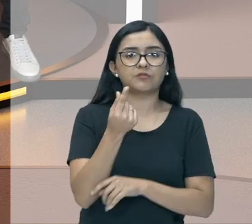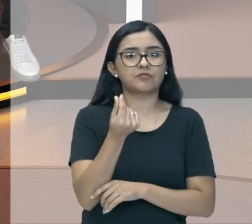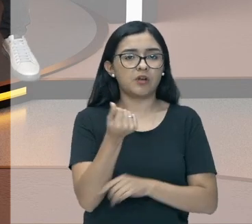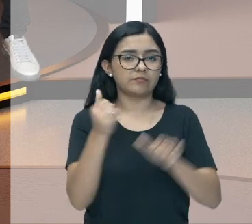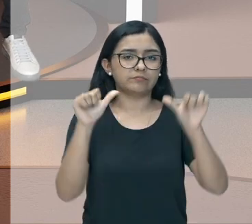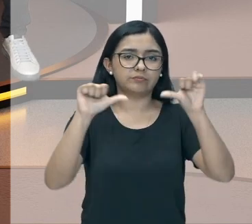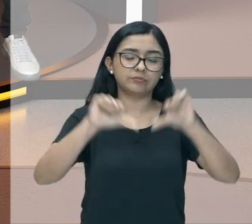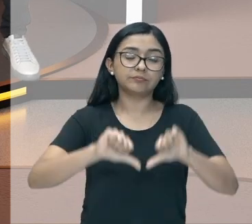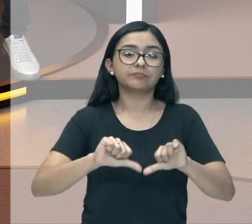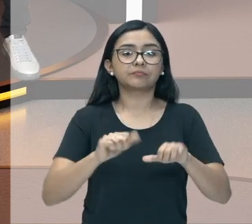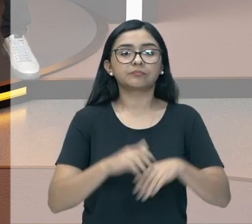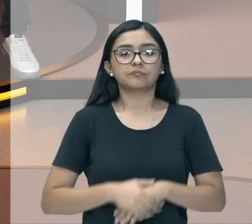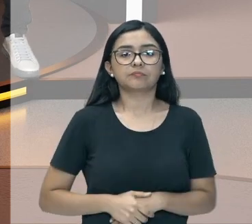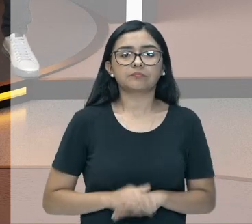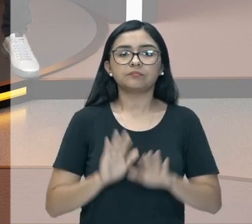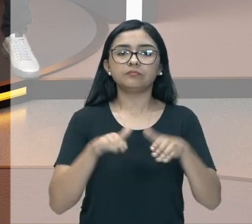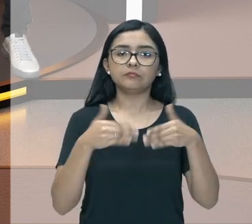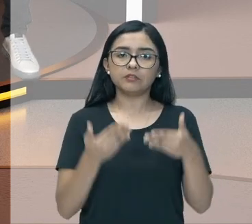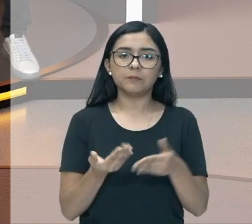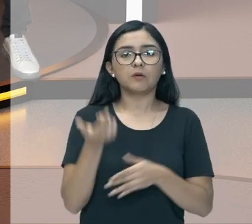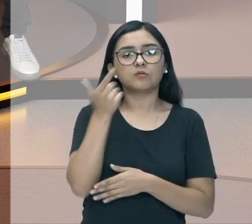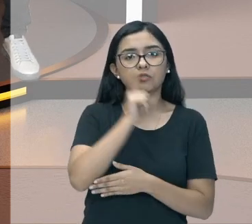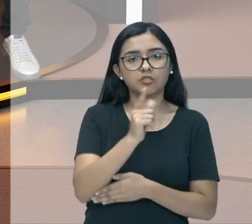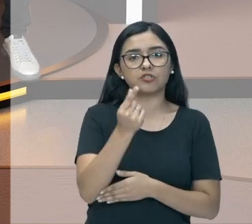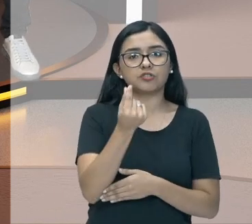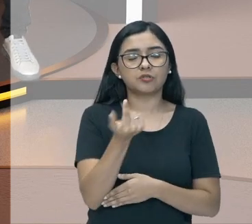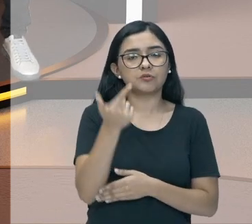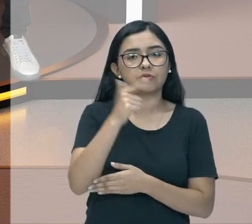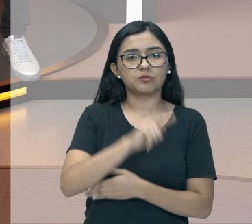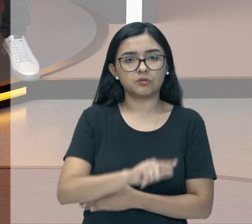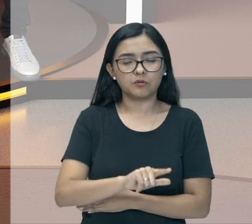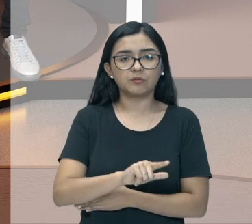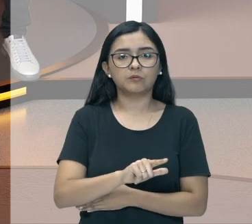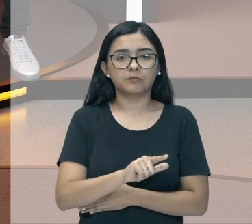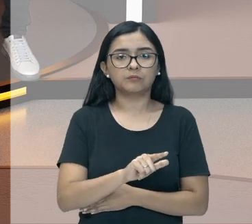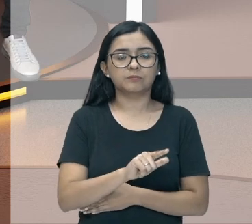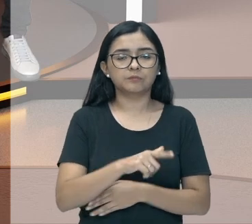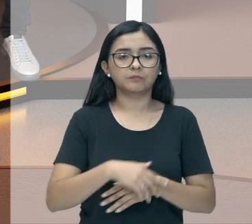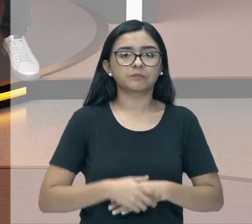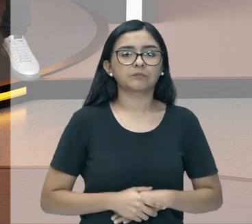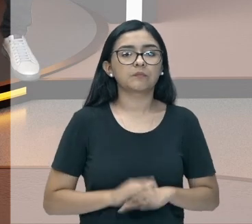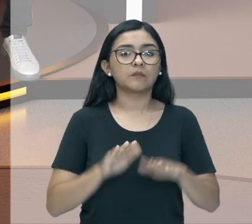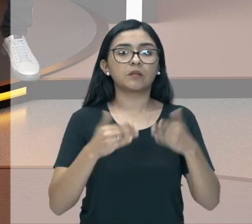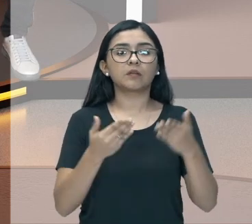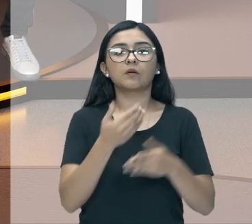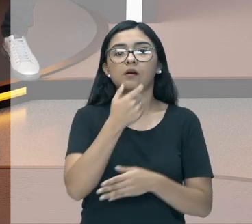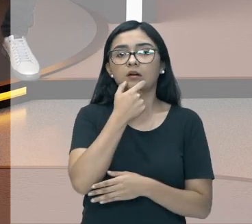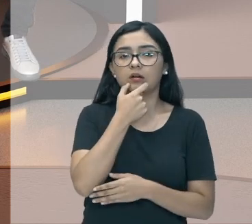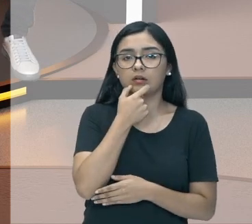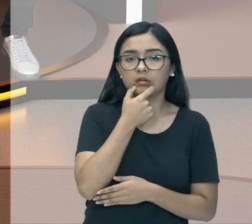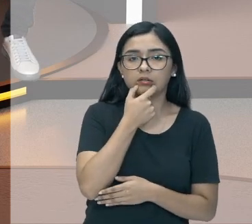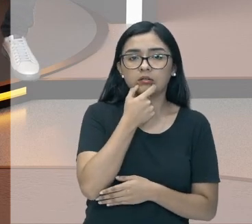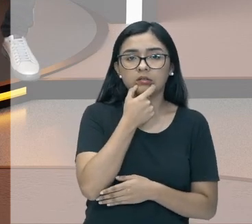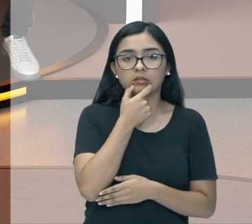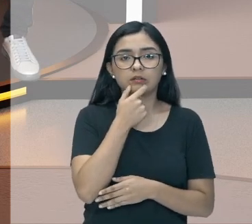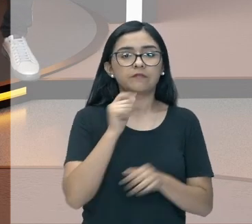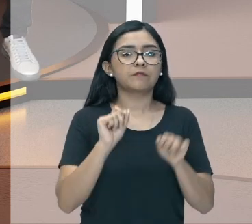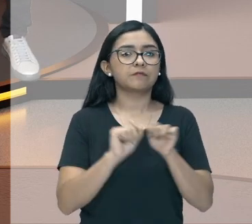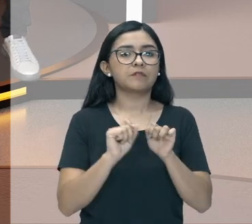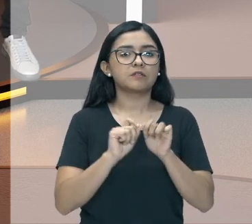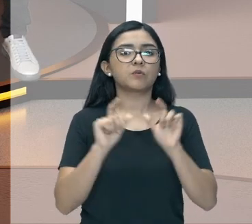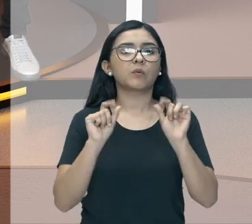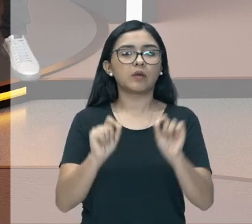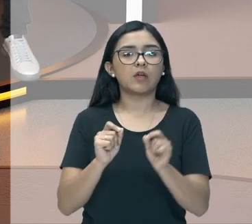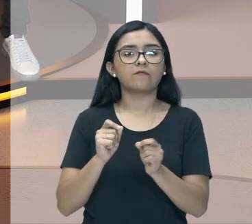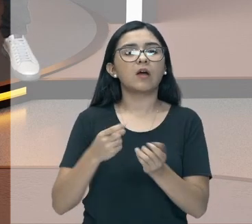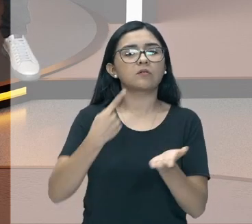Para recompor as finanças e sair da crise financeira, a Inglaterra lança mão de impostos